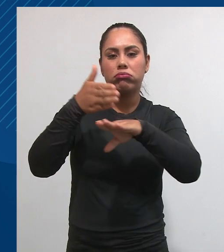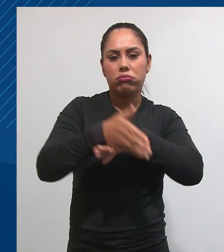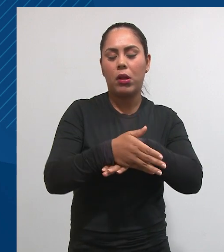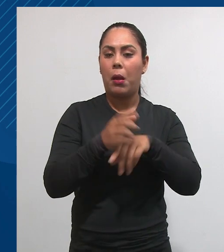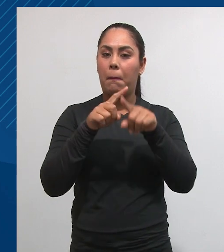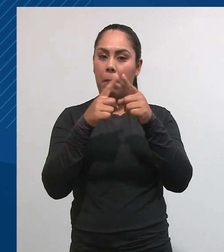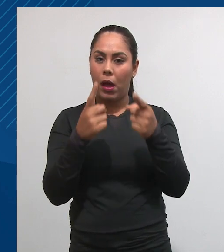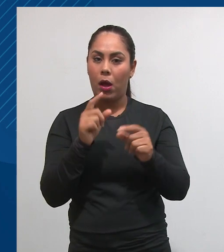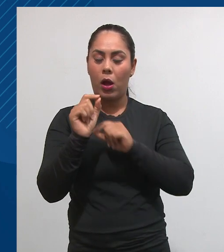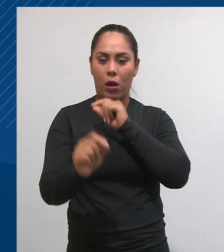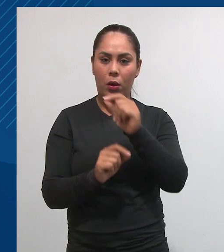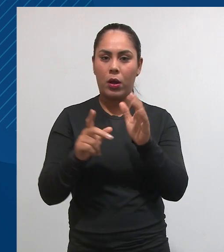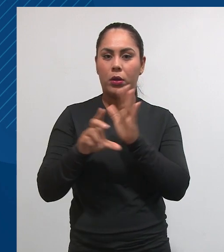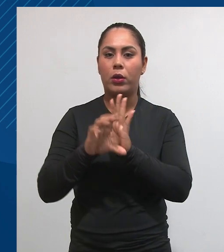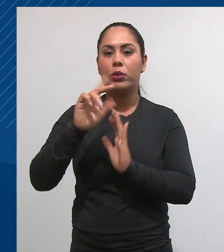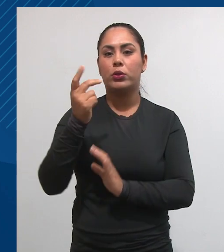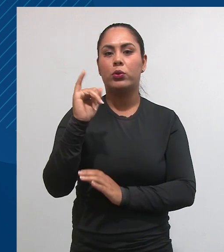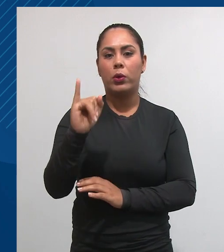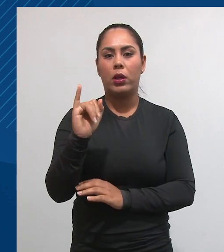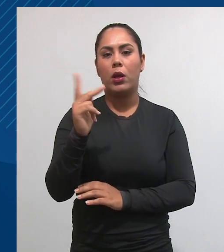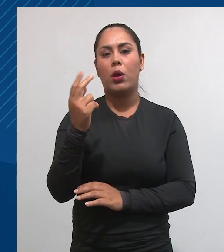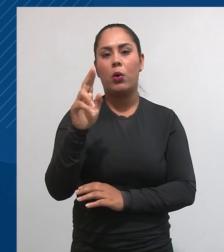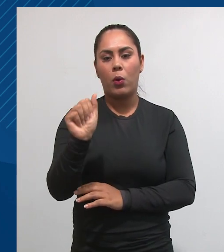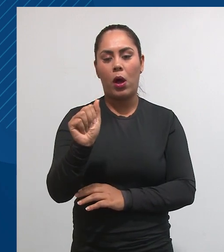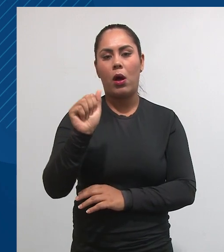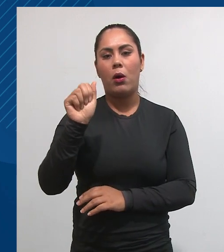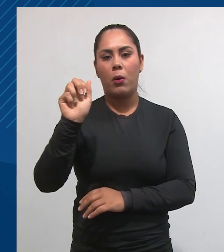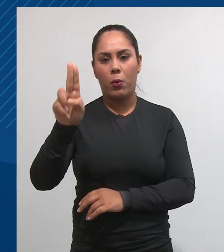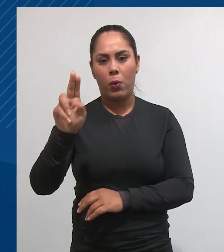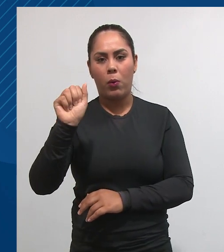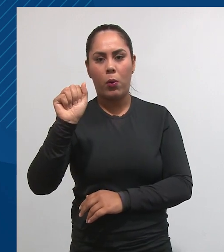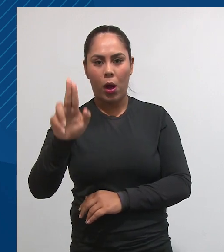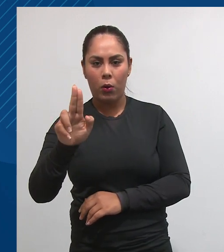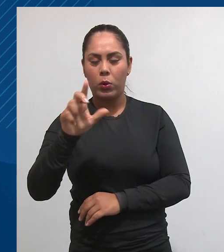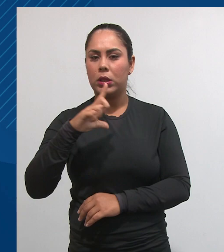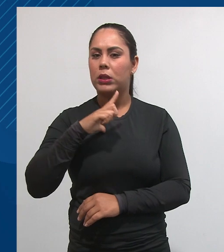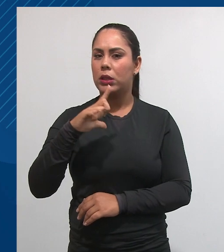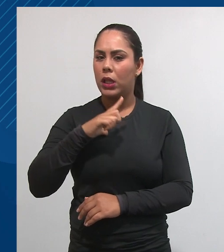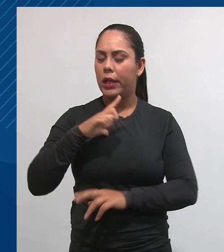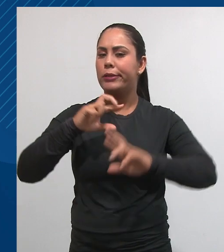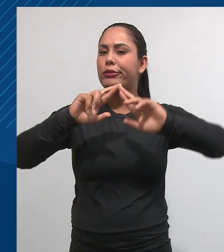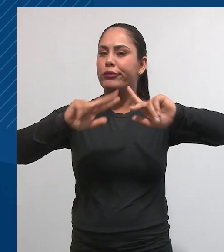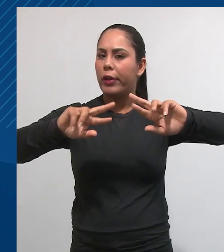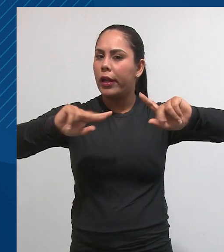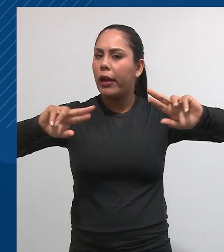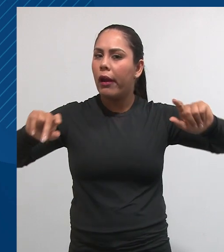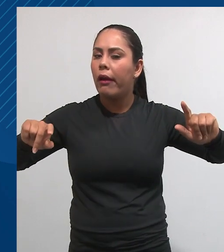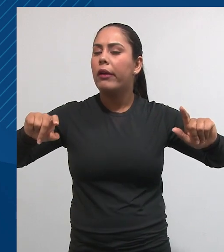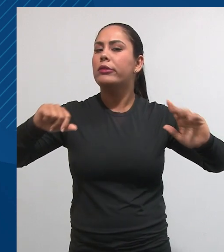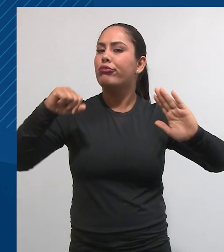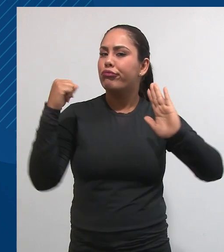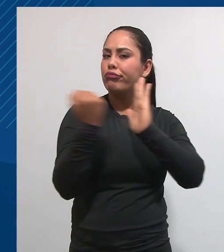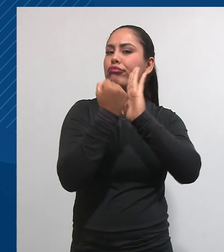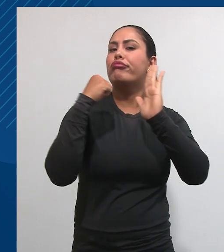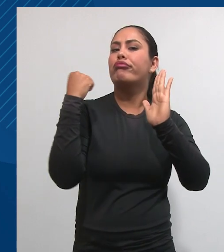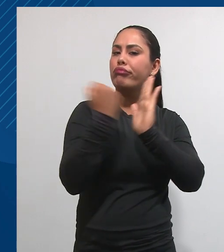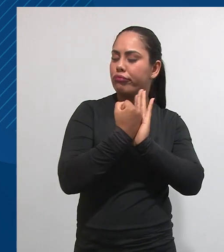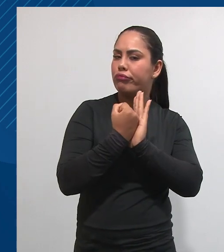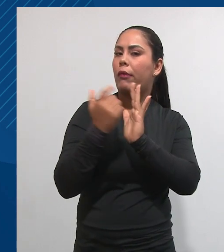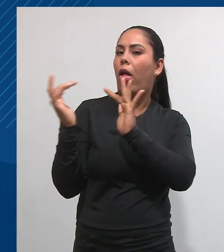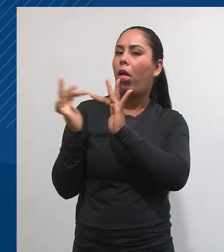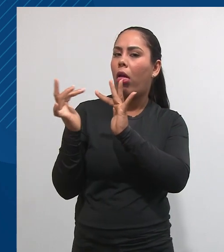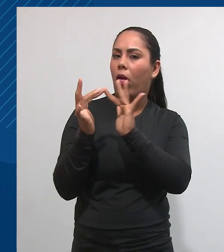Mas entre os Uruauau, por exemplo, e o povo Mura, existem muitas diferenças marcadas por esse tempo